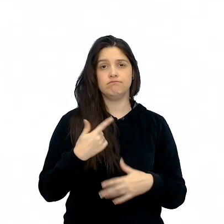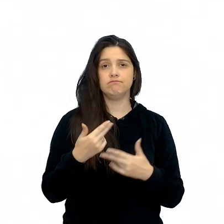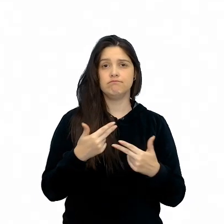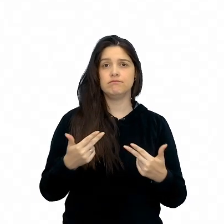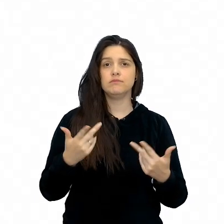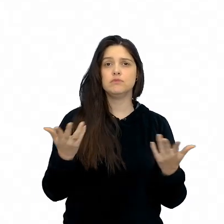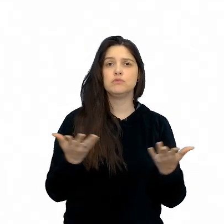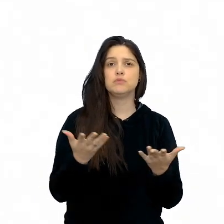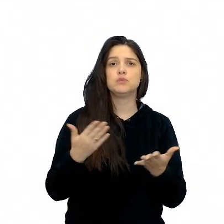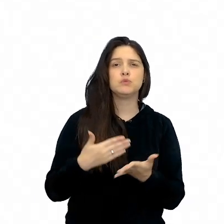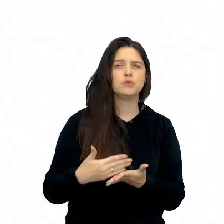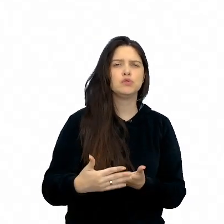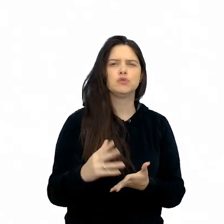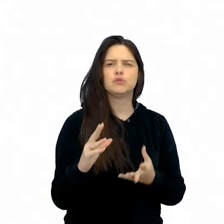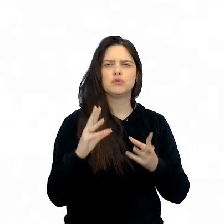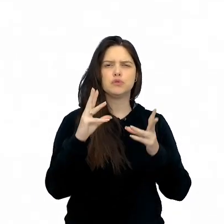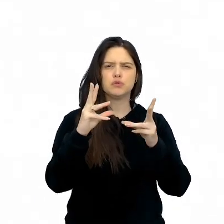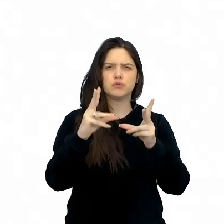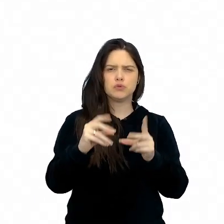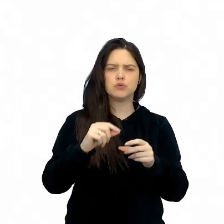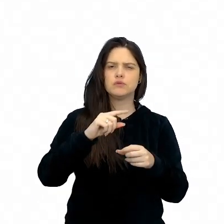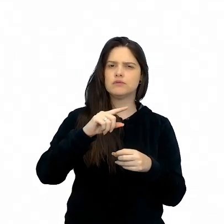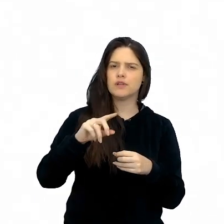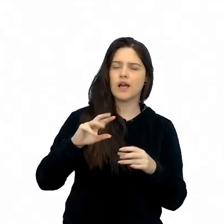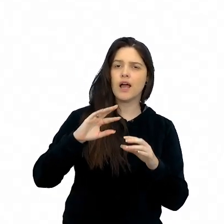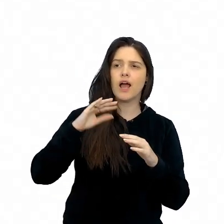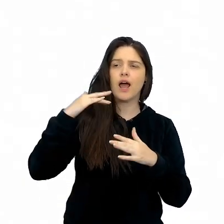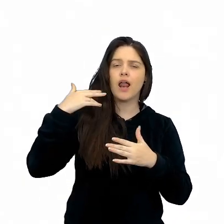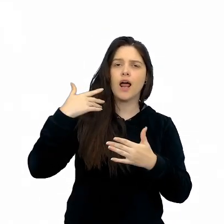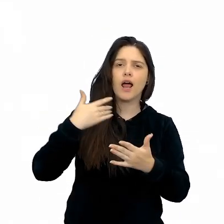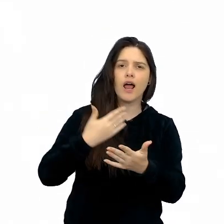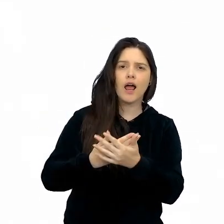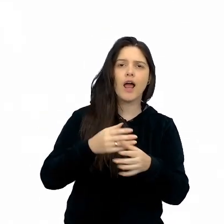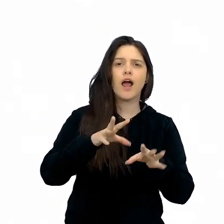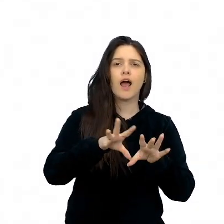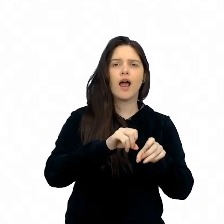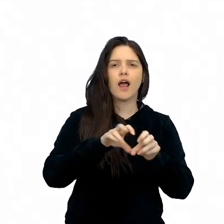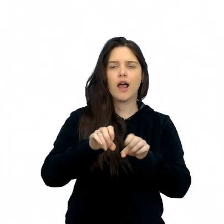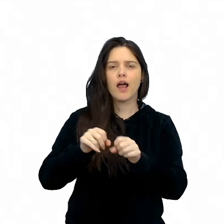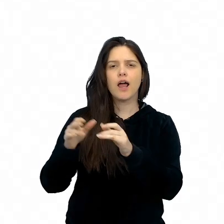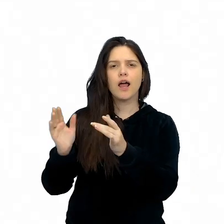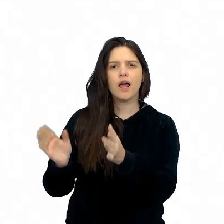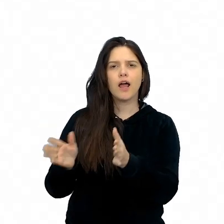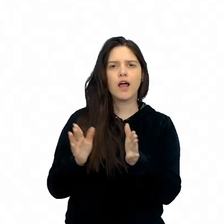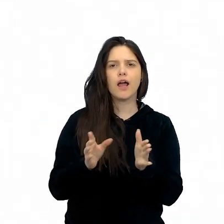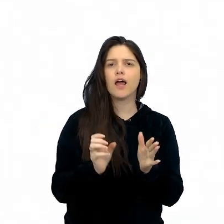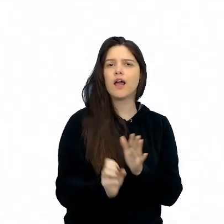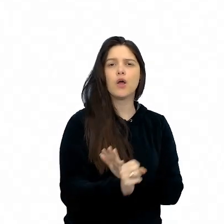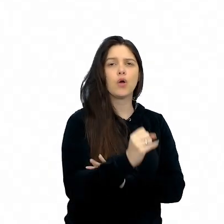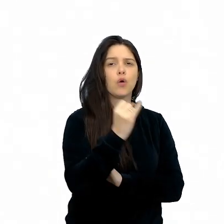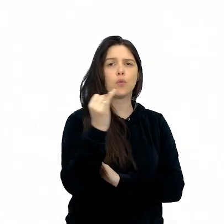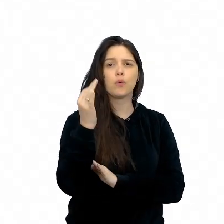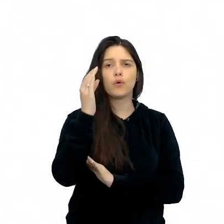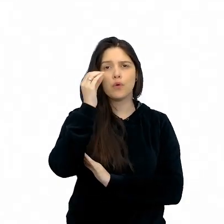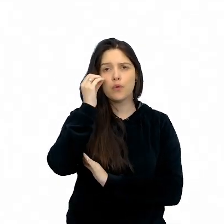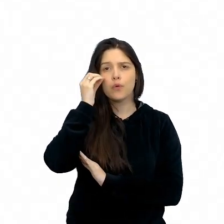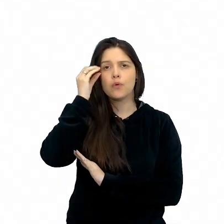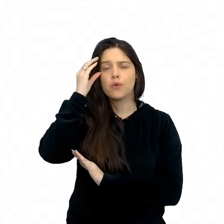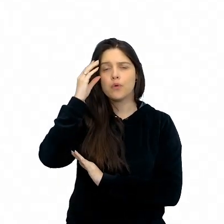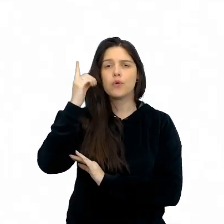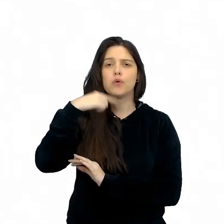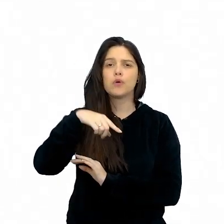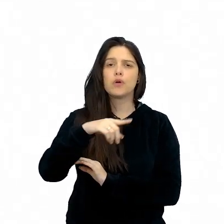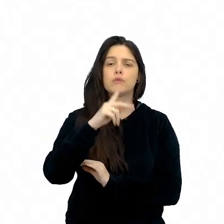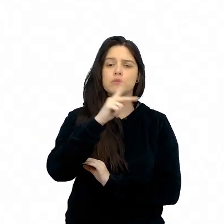transmissão agora, do dia 12/5, aonde a gente trabalhou o quê? Na formação de etapa do conhecimento específico do professor